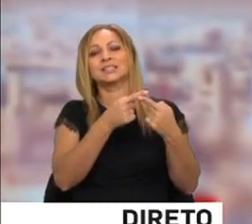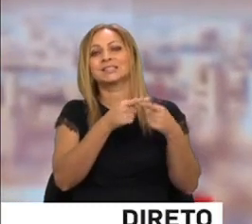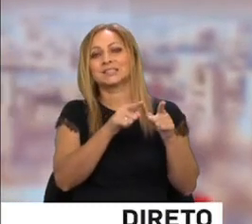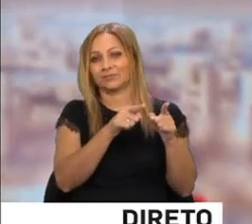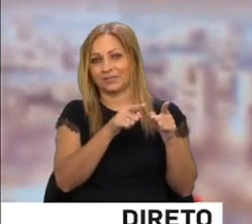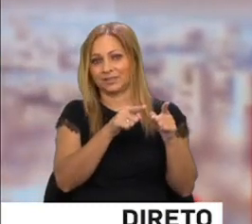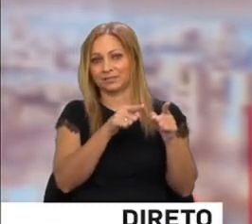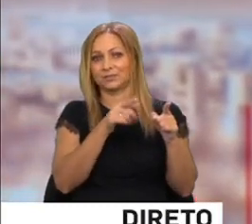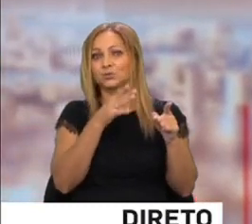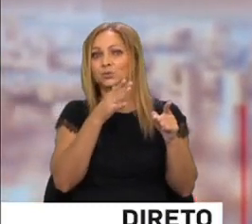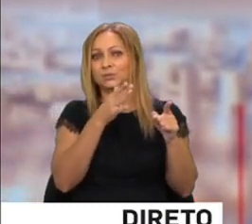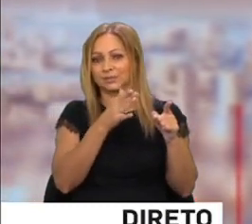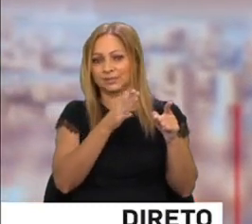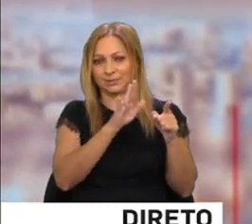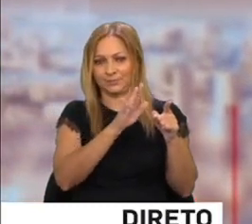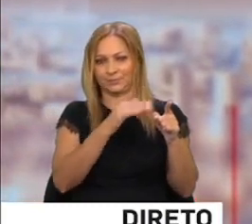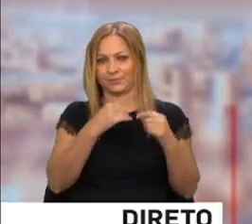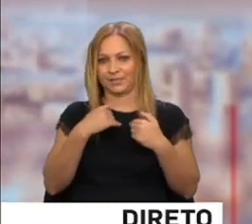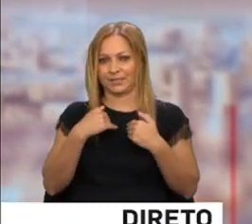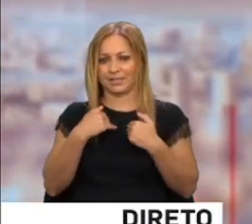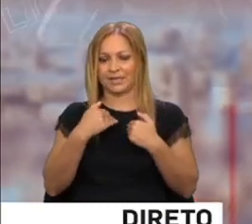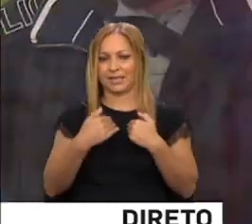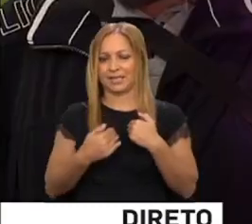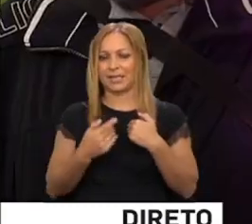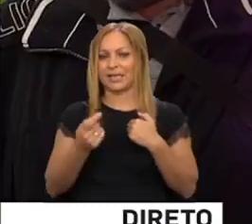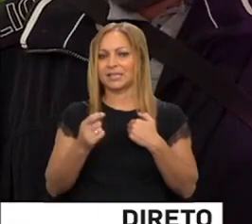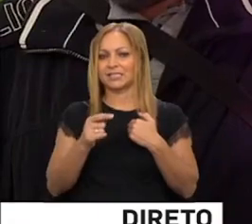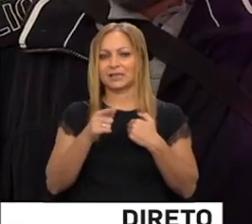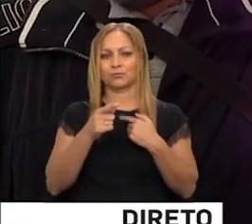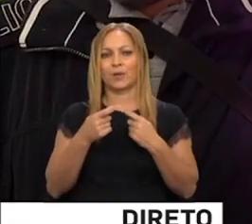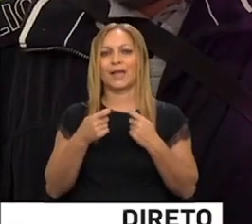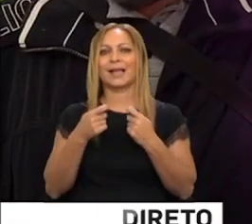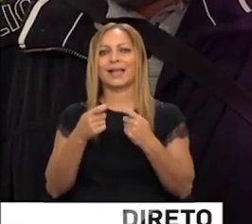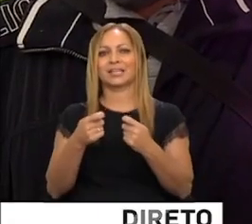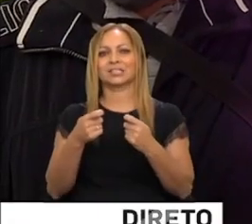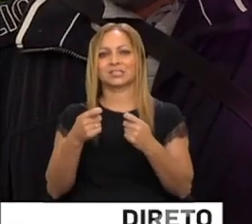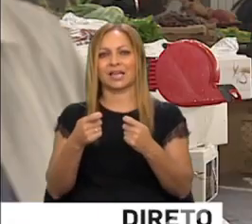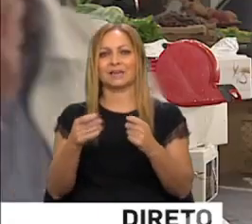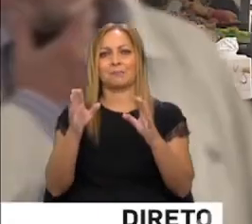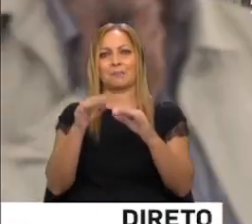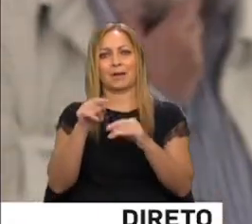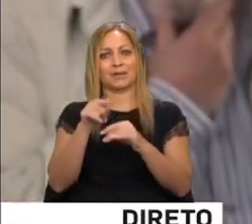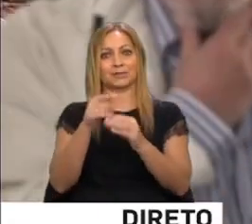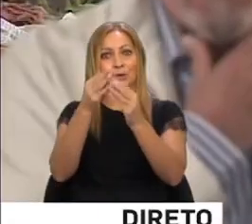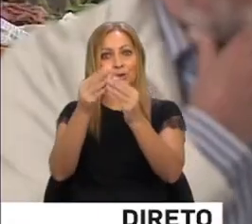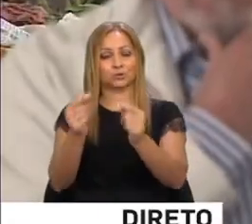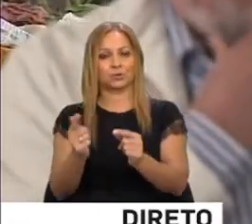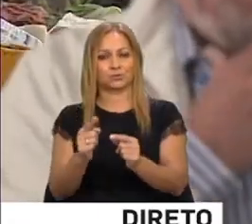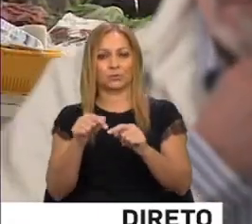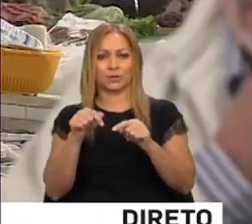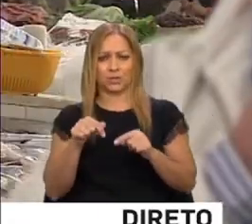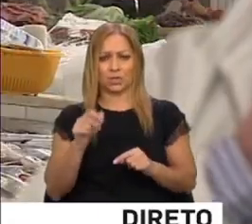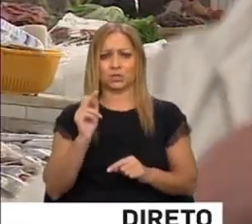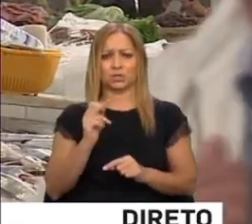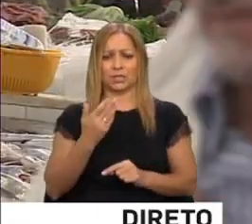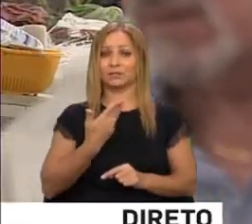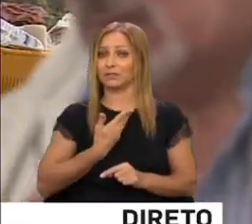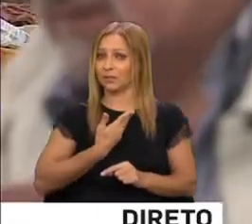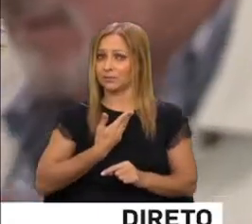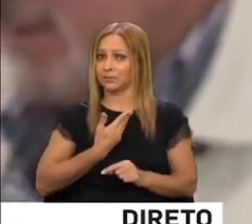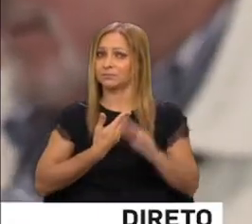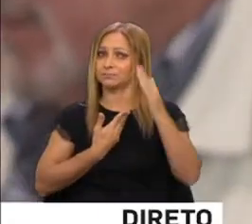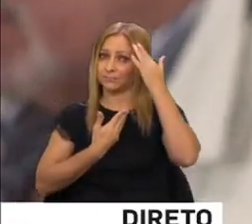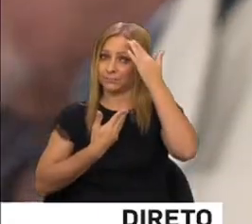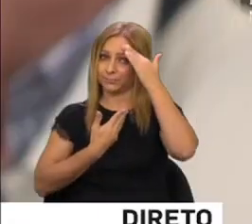foram ditas que é o seguinte achava que não é gastar mais porque nós estamos com nós mesmo assim tivemos um défice instante é bom lembrar não é